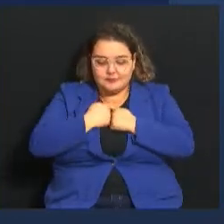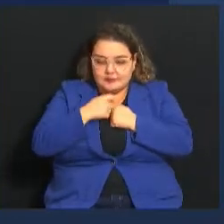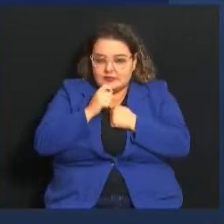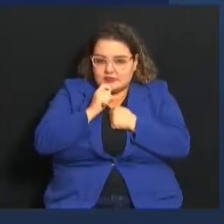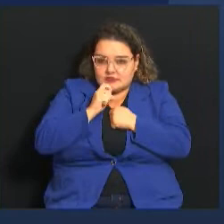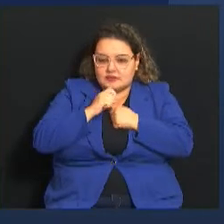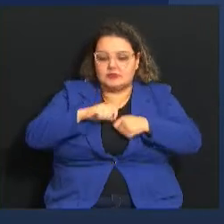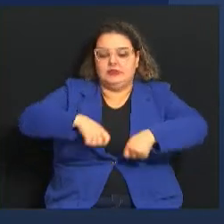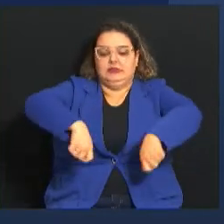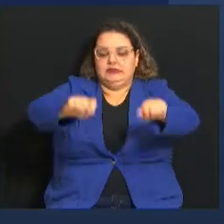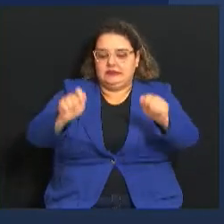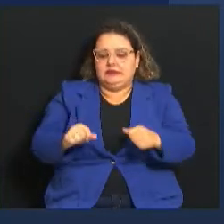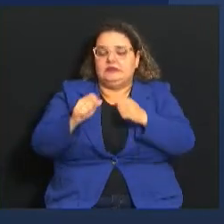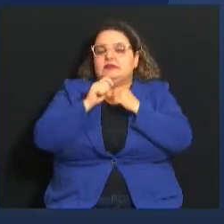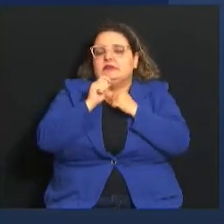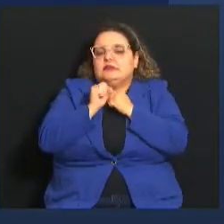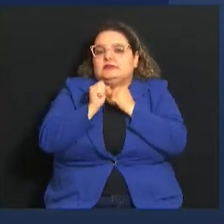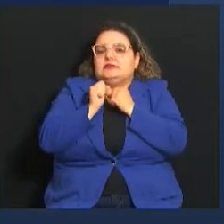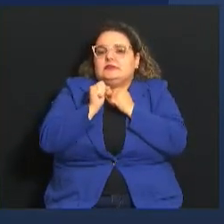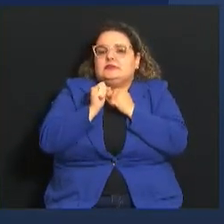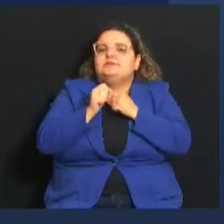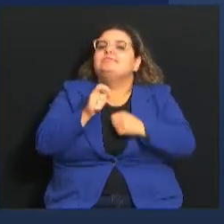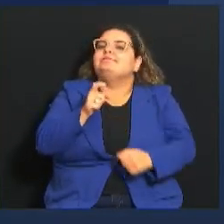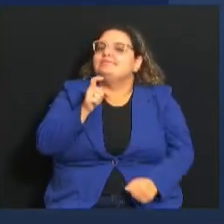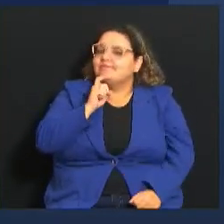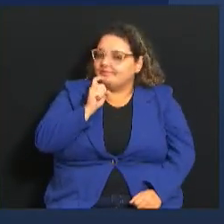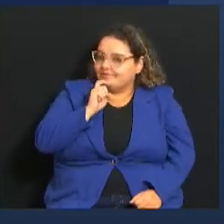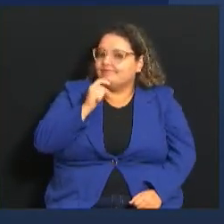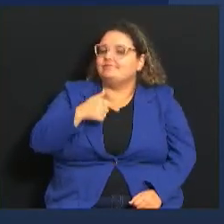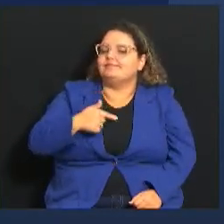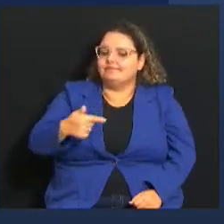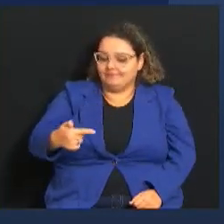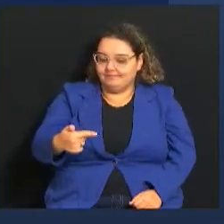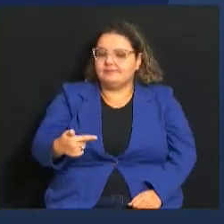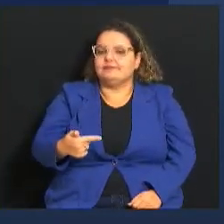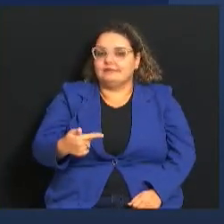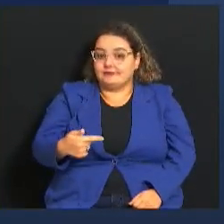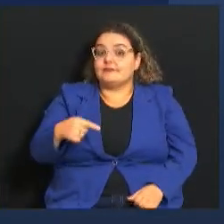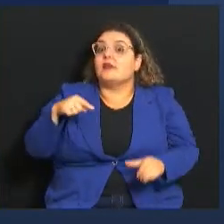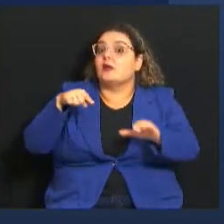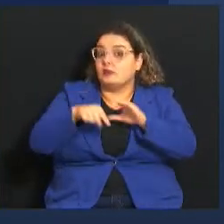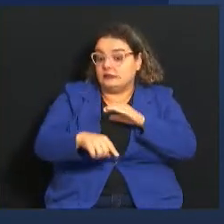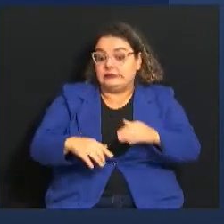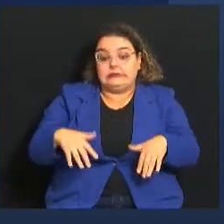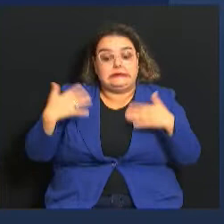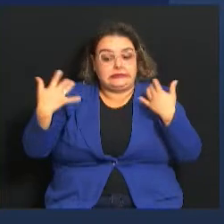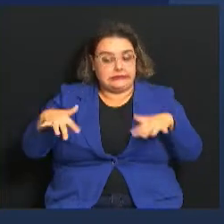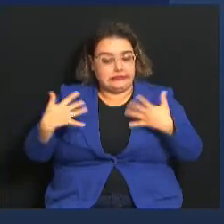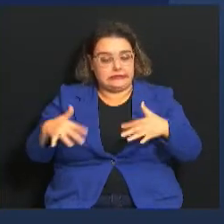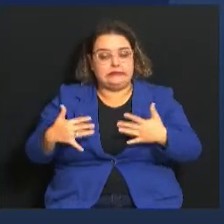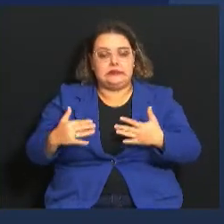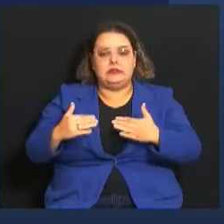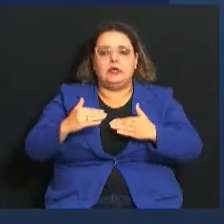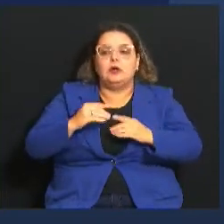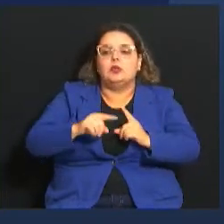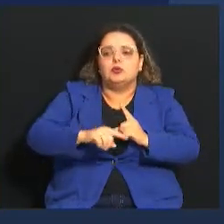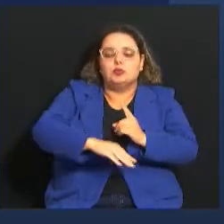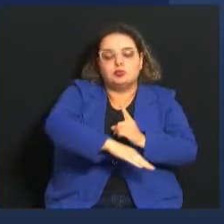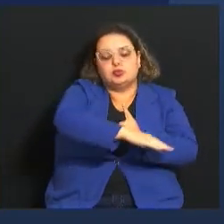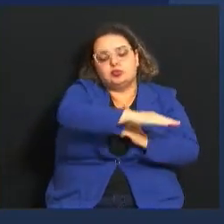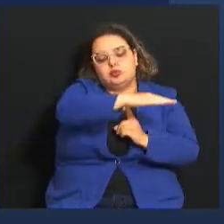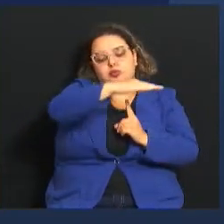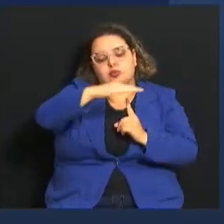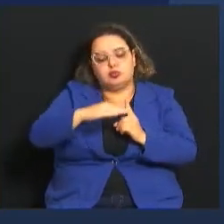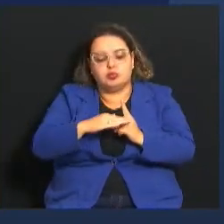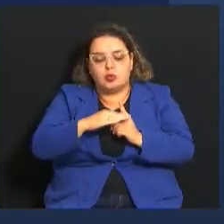tirar o cobertor, porque o frio realmente esta semana muito intenso. Ao longo do dia essa temperatura sobe